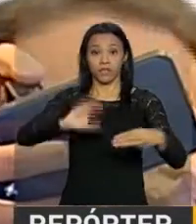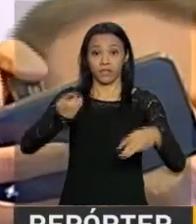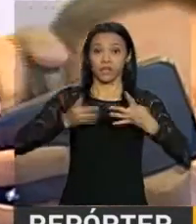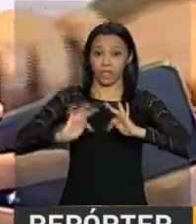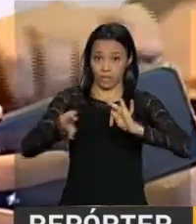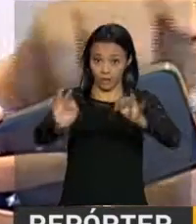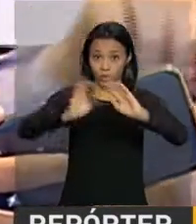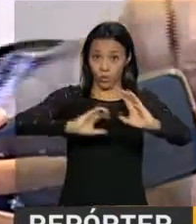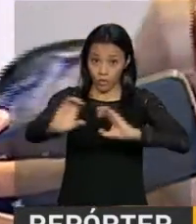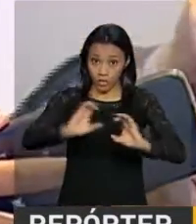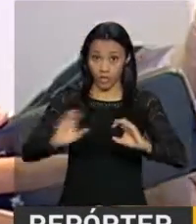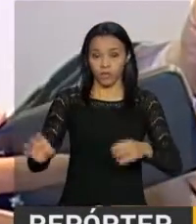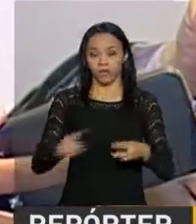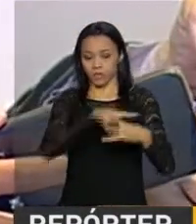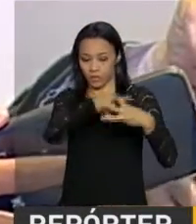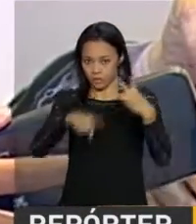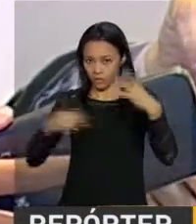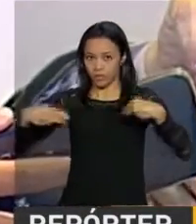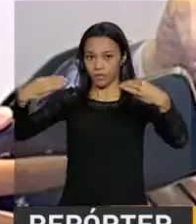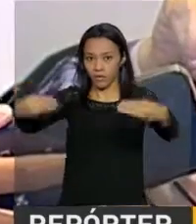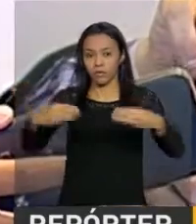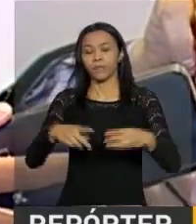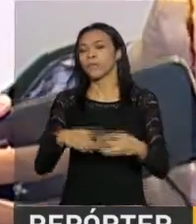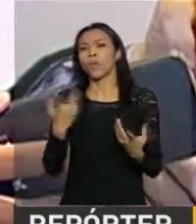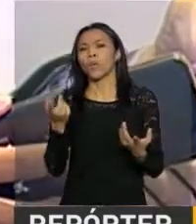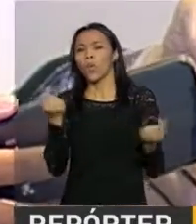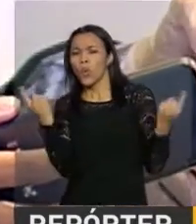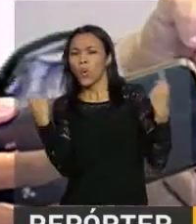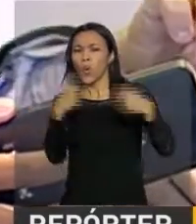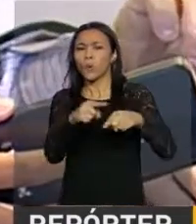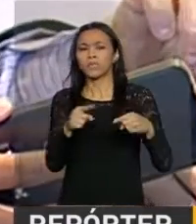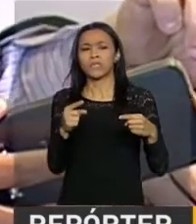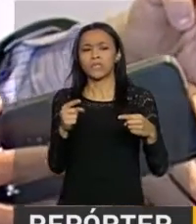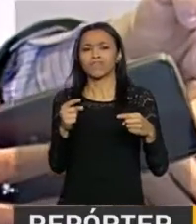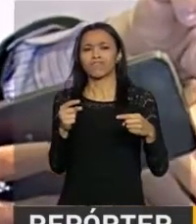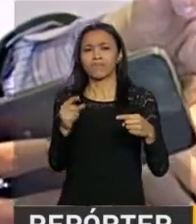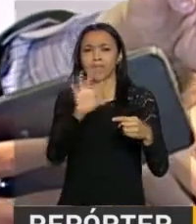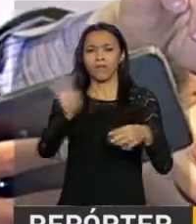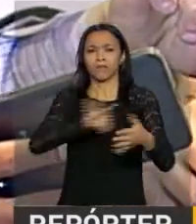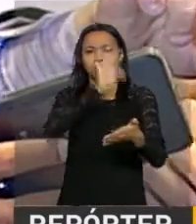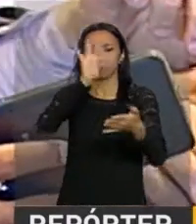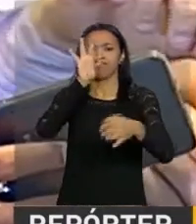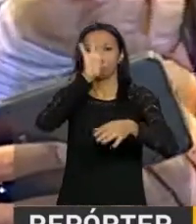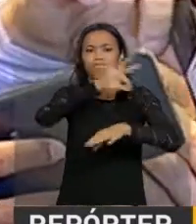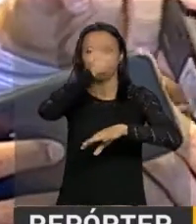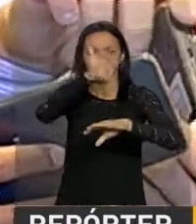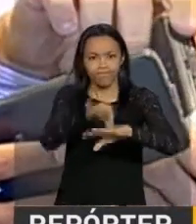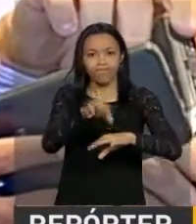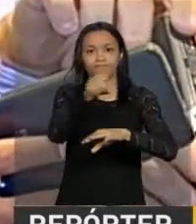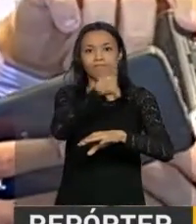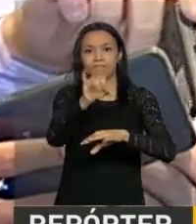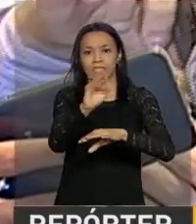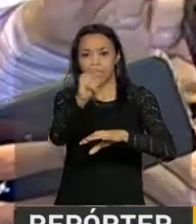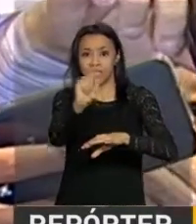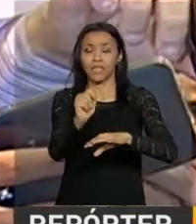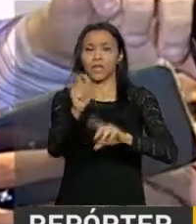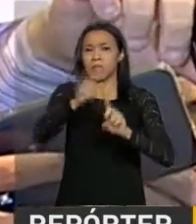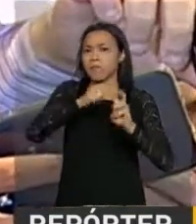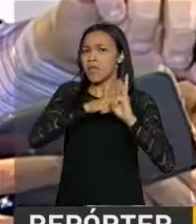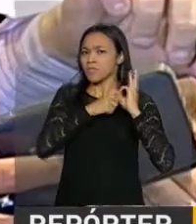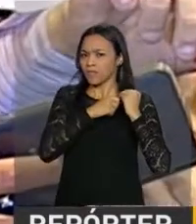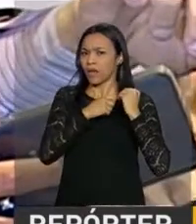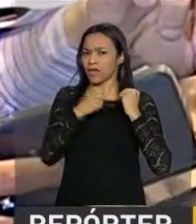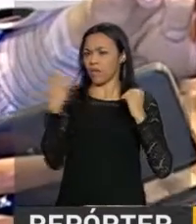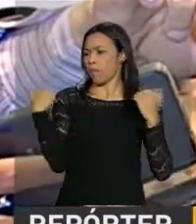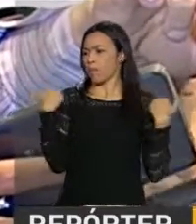Comunicações. O combate ao vírus Zika envolveu uma mobilização nacional alguns meses atrás que nós nunca vimos na história